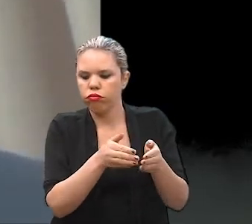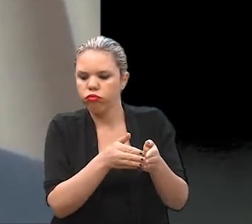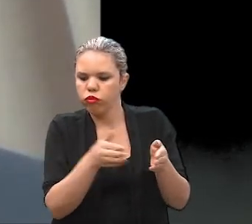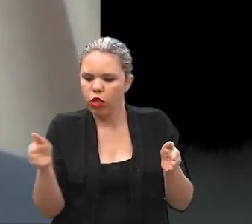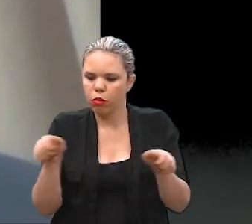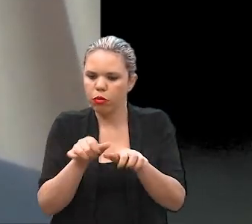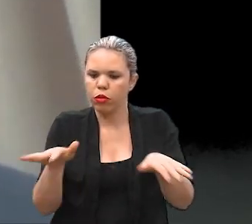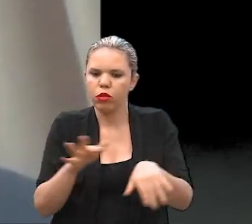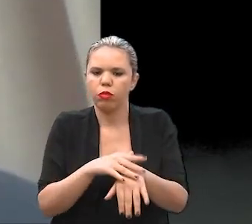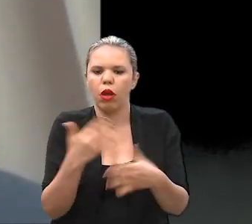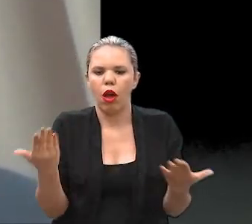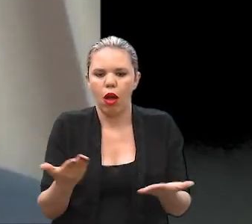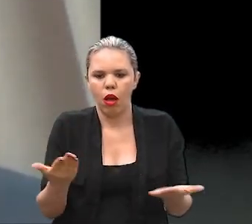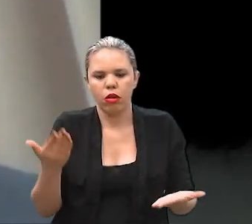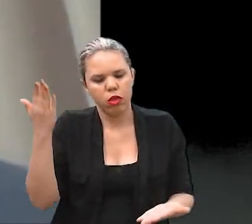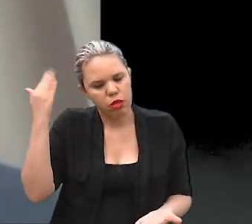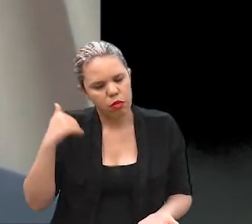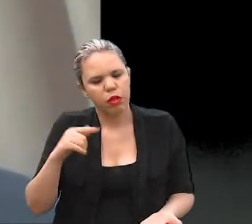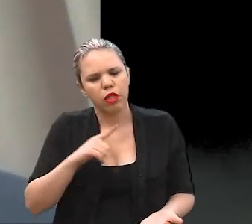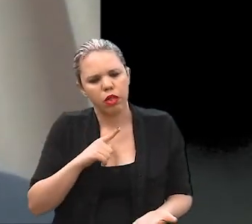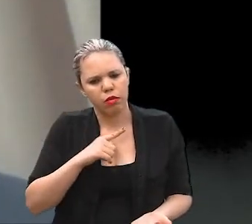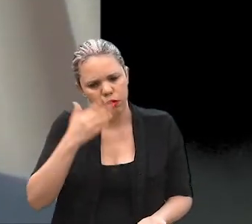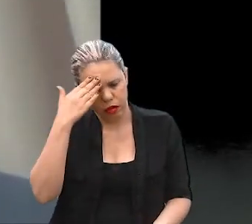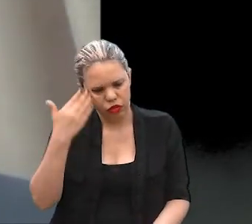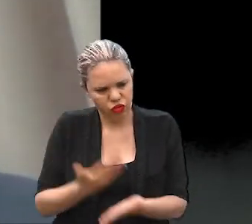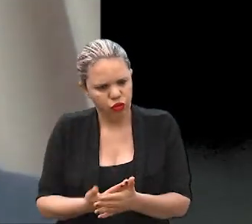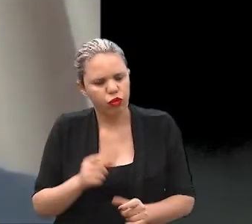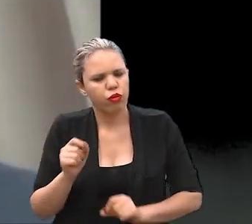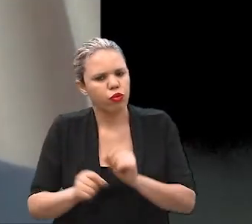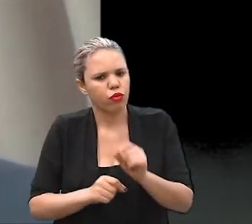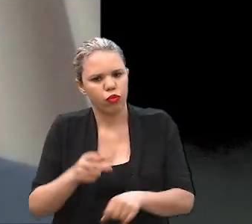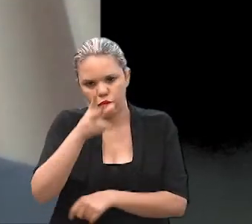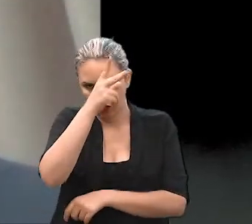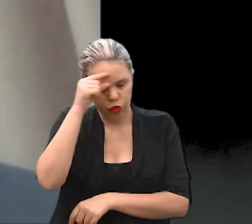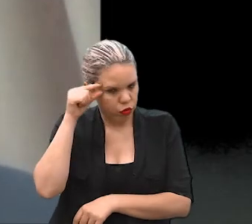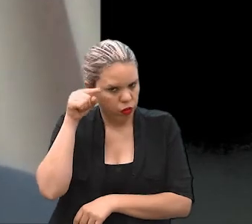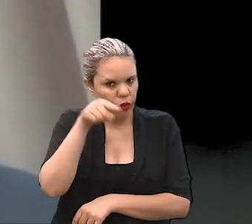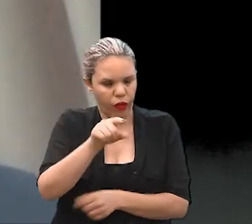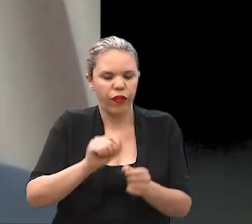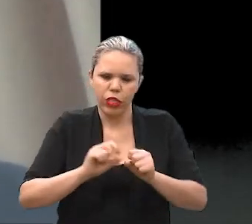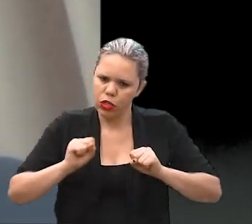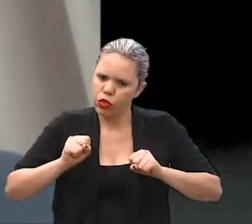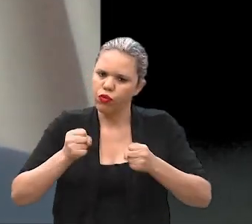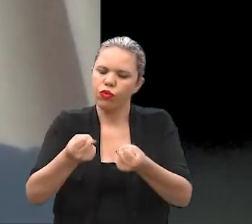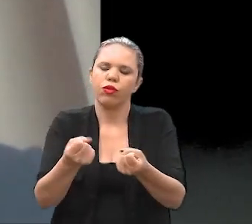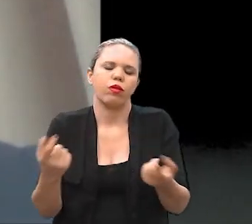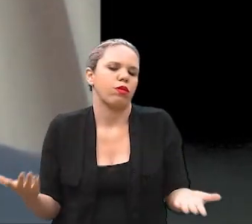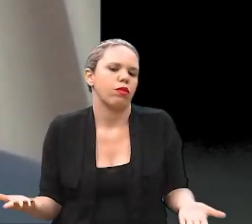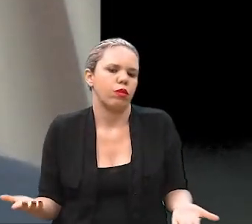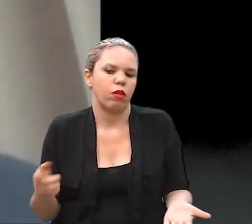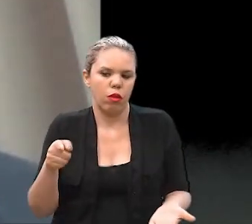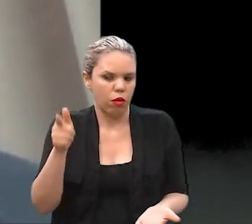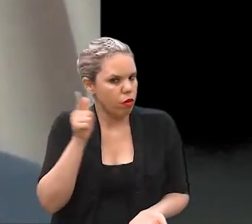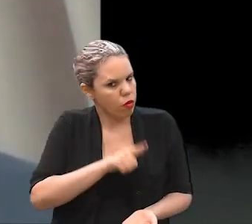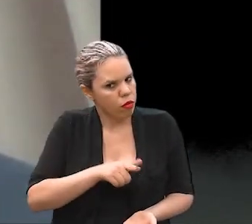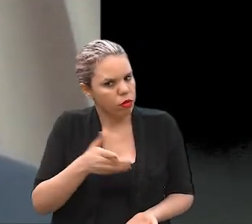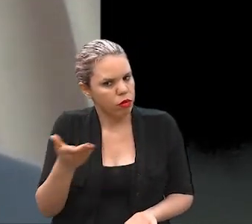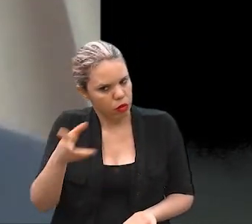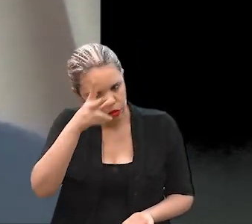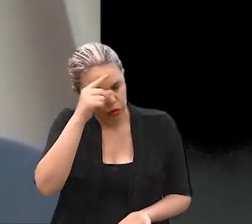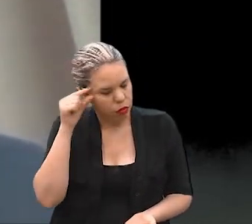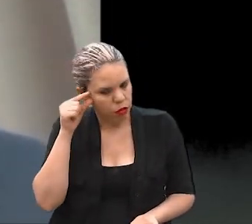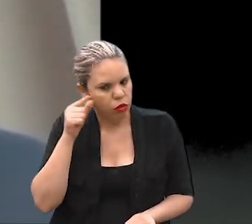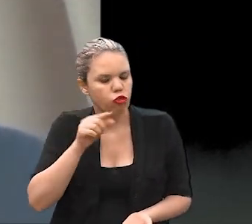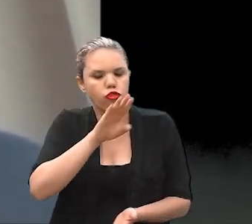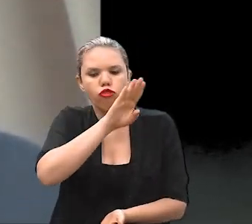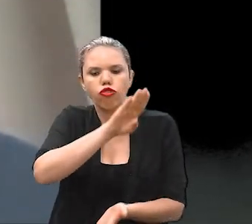nós temos certeza e queremos acreditar que o prefeito vai fazer esse esforço, porque ele conseguiu